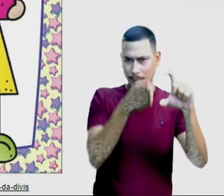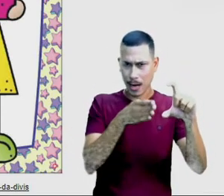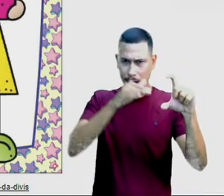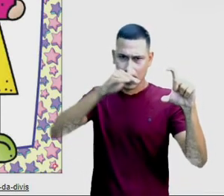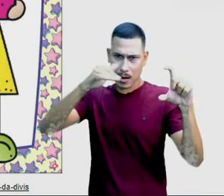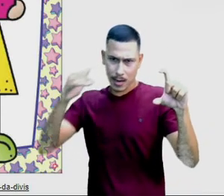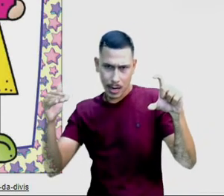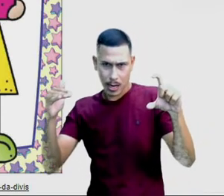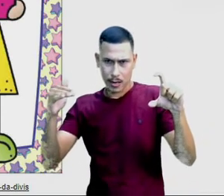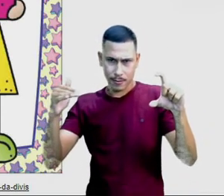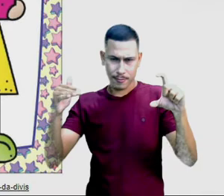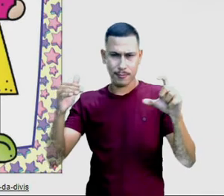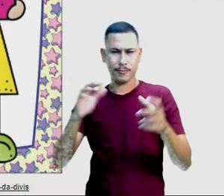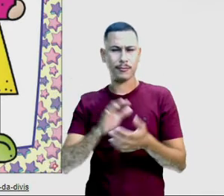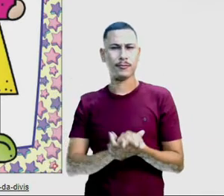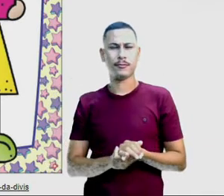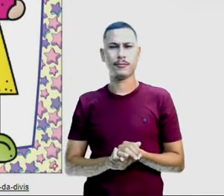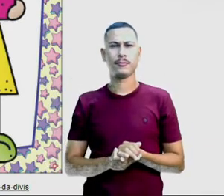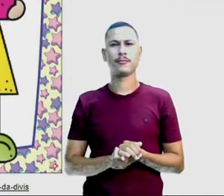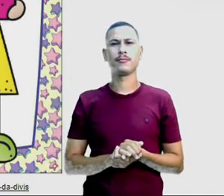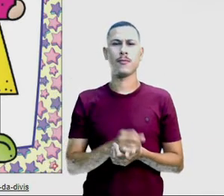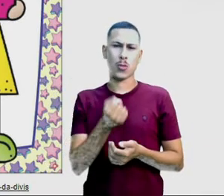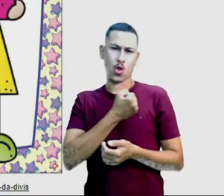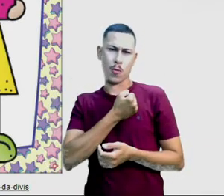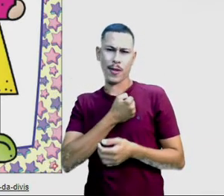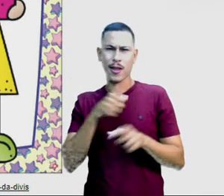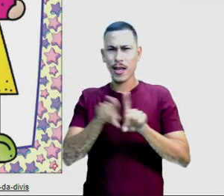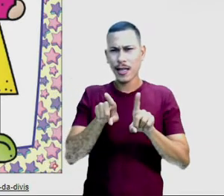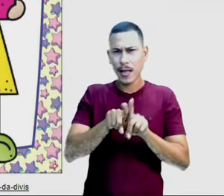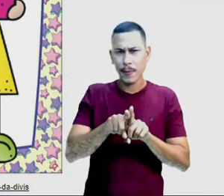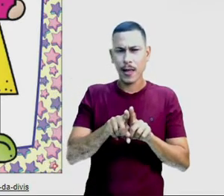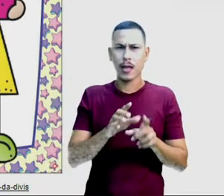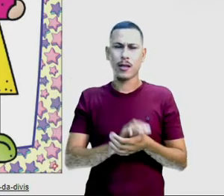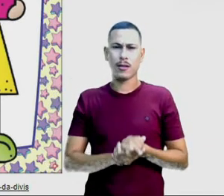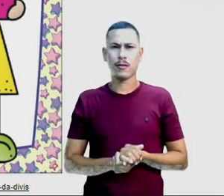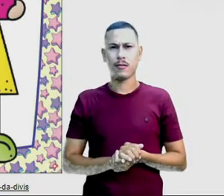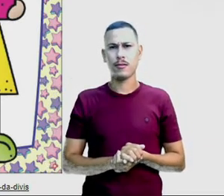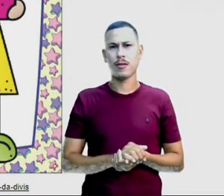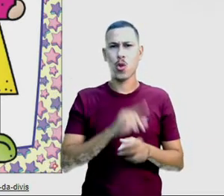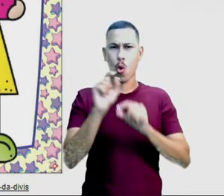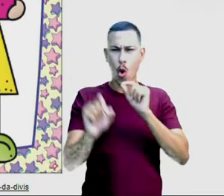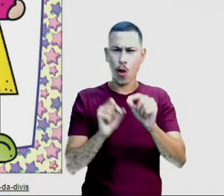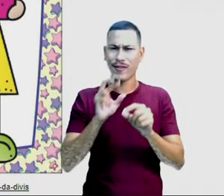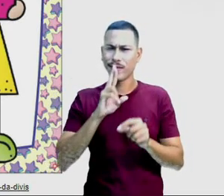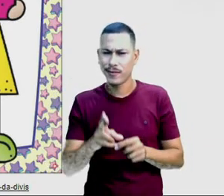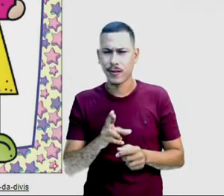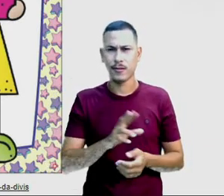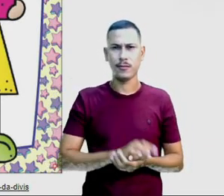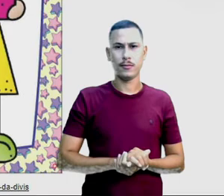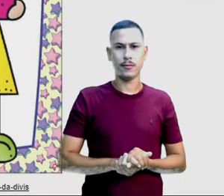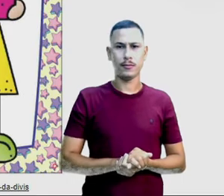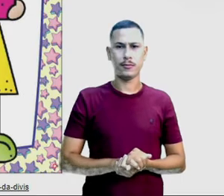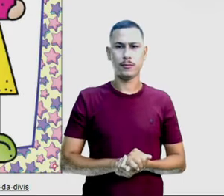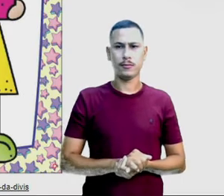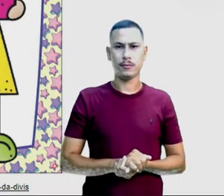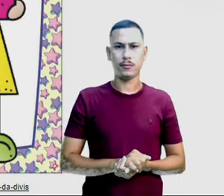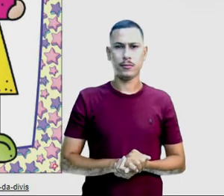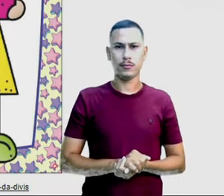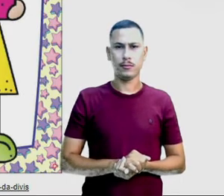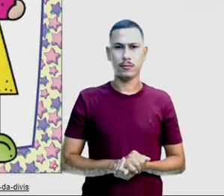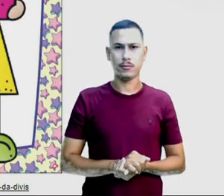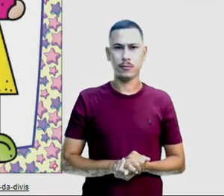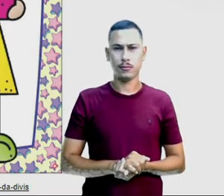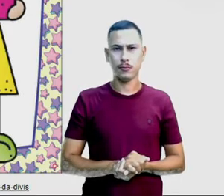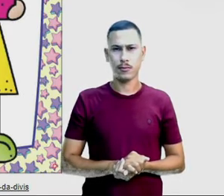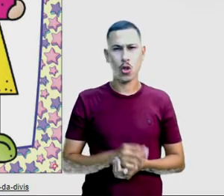o divisor, que é pelo qual você vai dividir. E o quociente é o resultado. 2 vezes 6, 12,